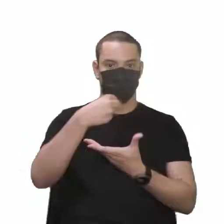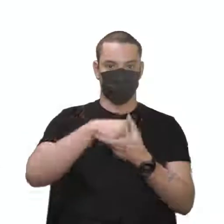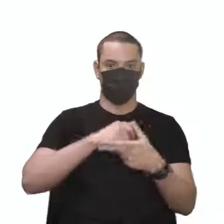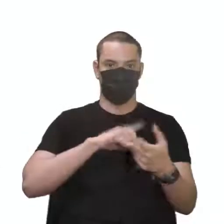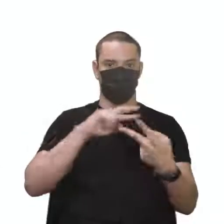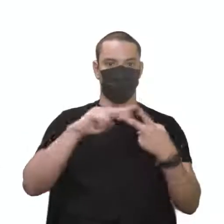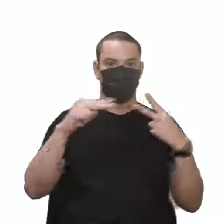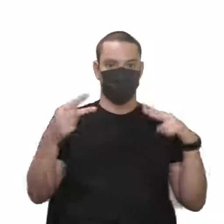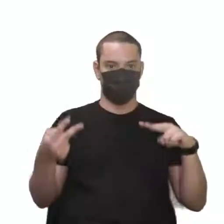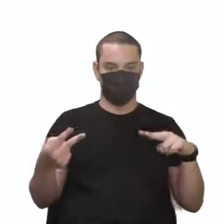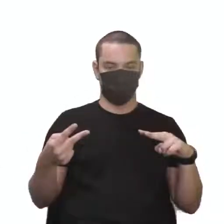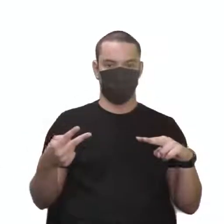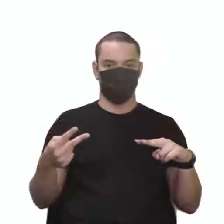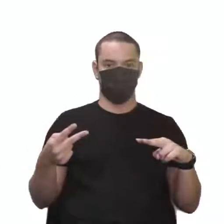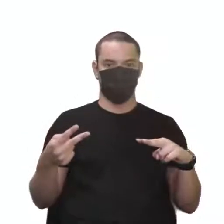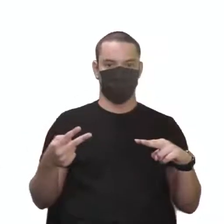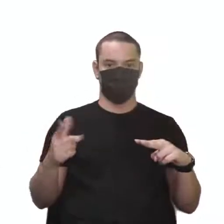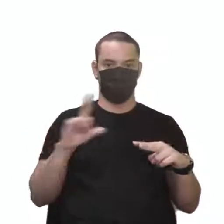o DNA